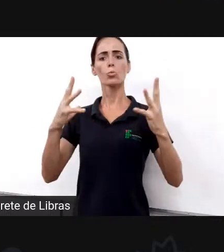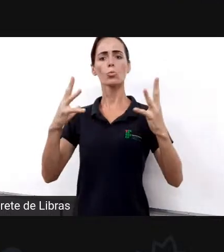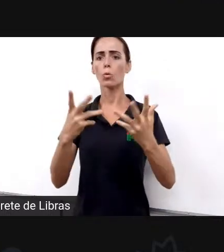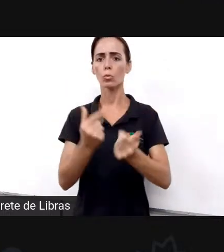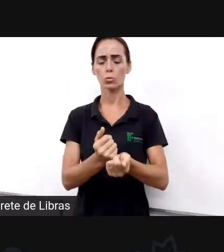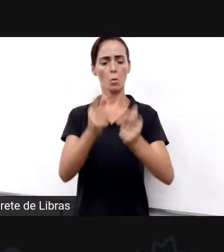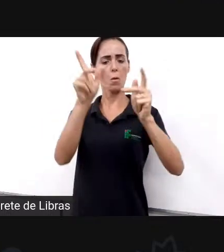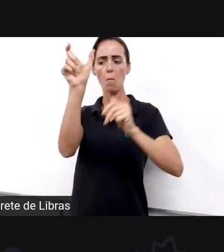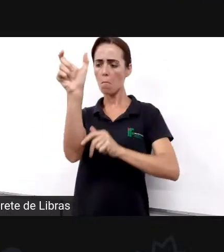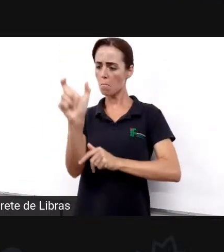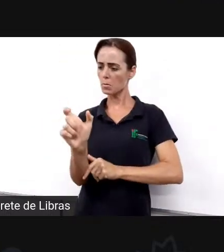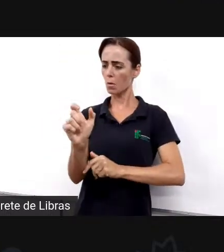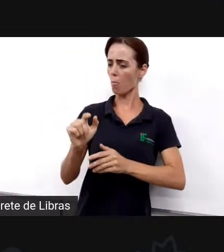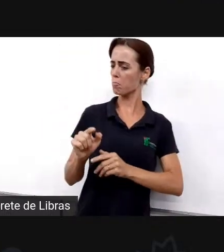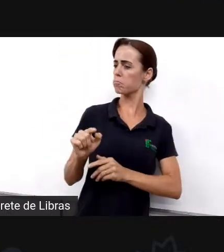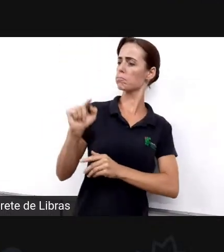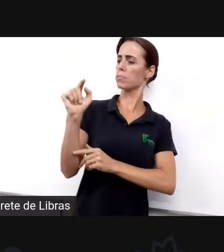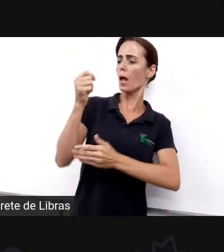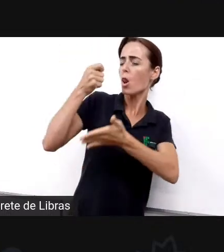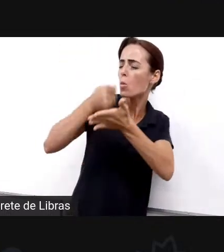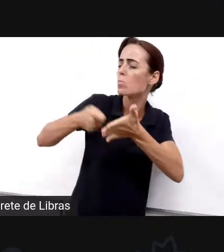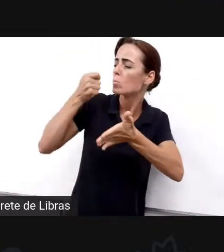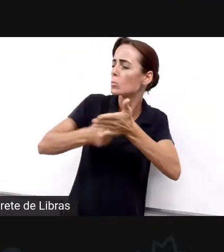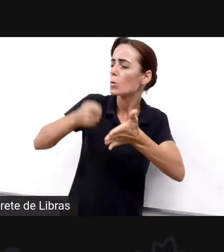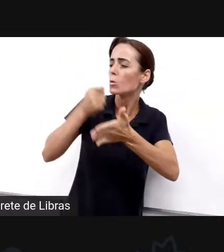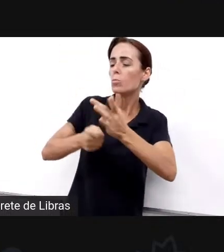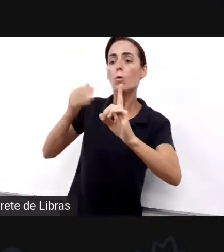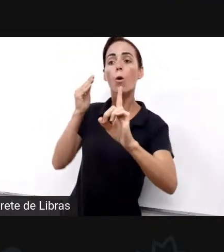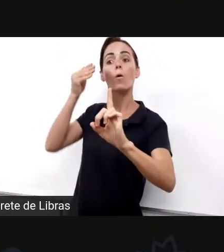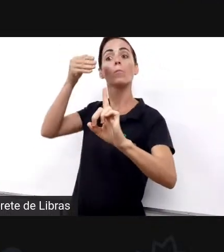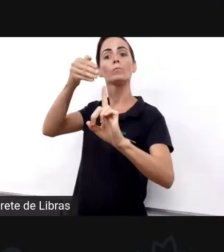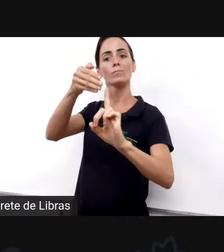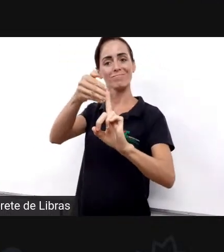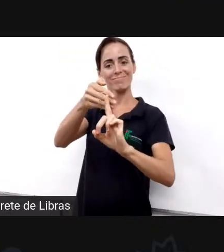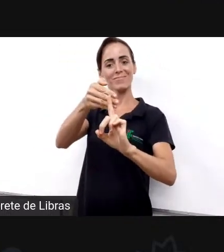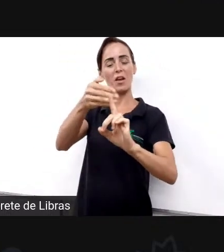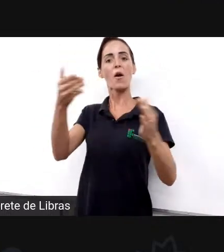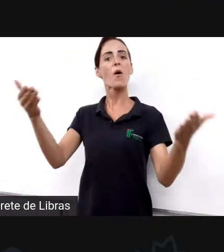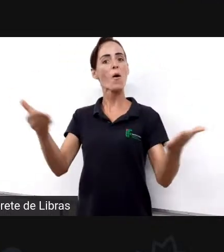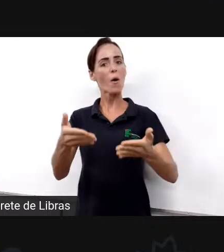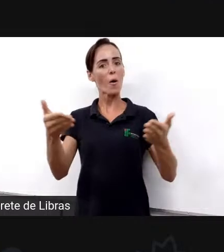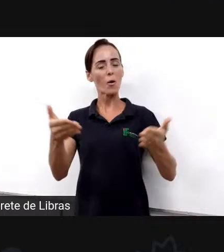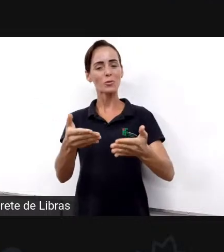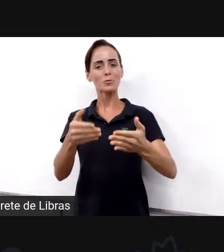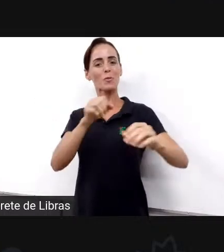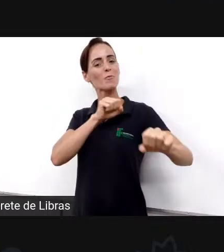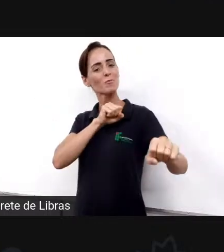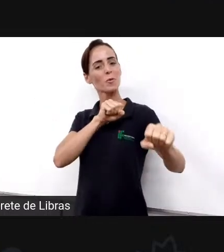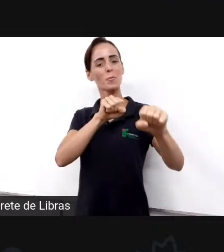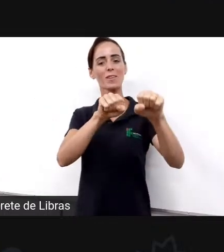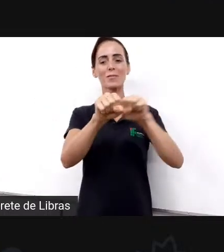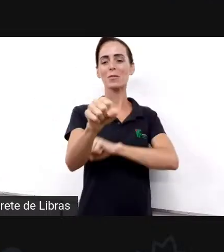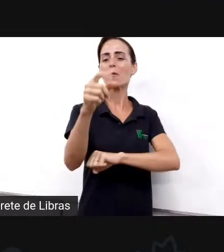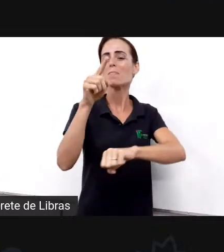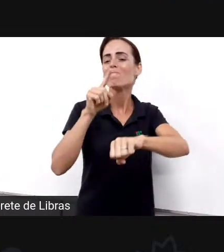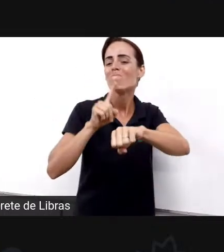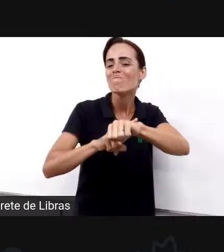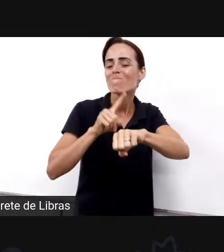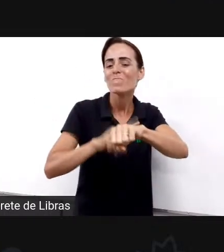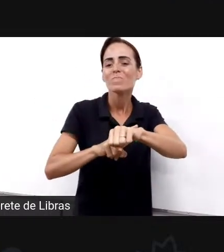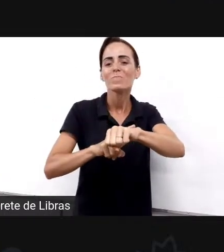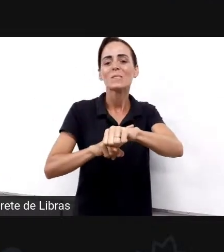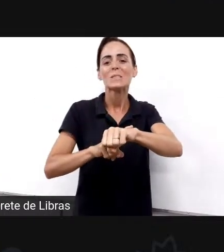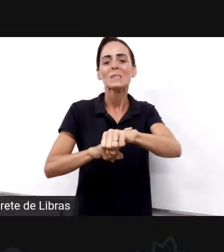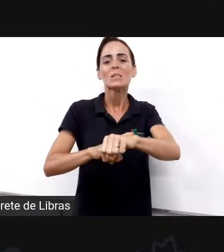são aquelas que lutam por ideais. E hoje, nessa formatura tão ímpar para o momento que estamos vivenciando, prova